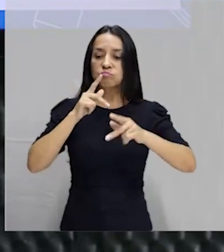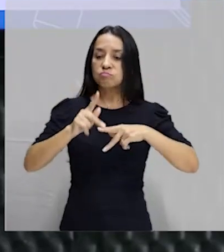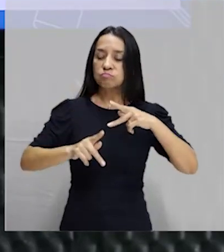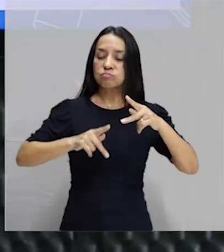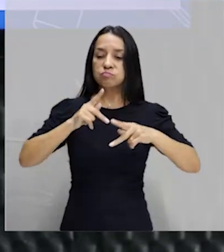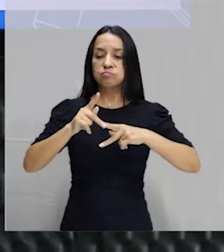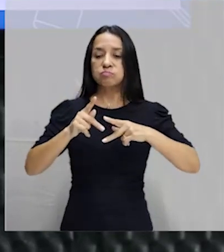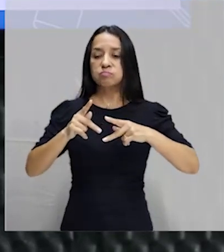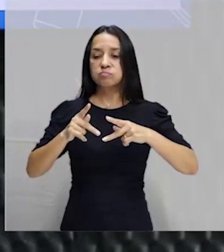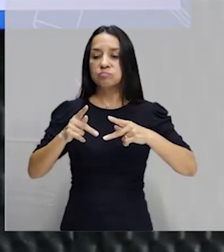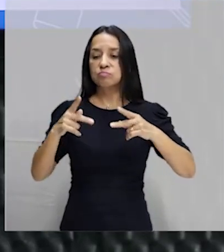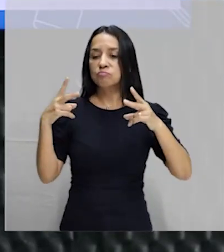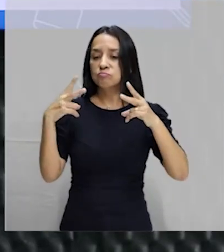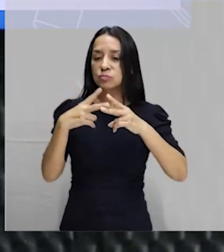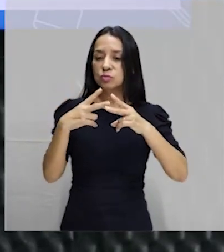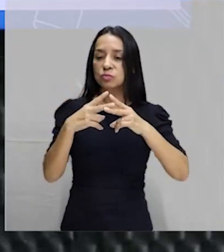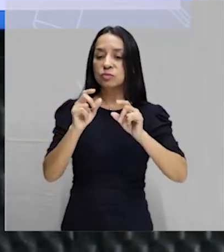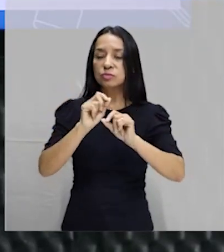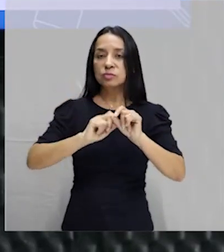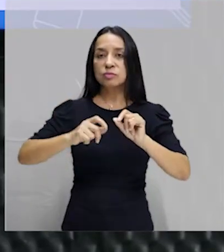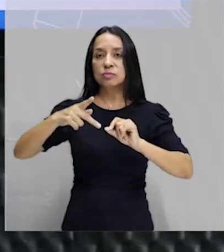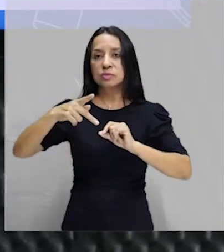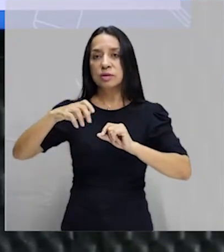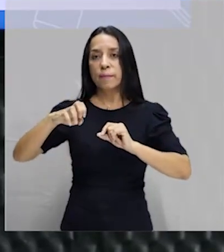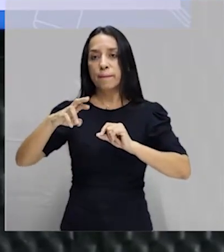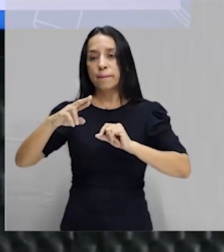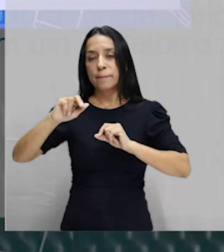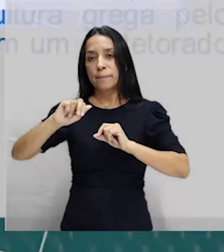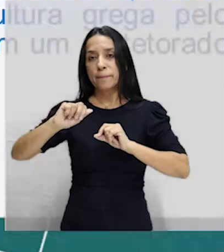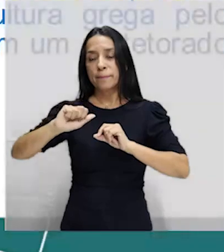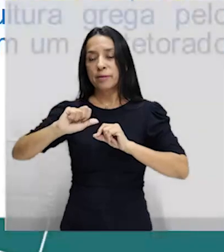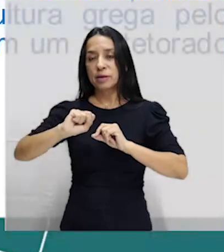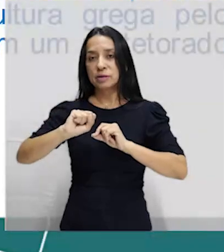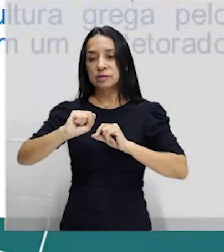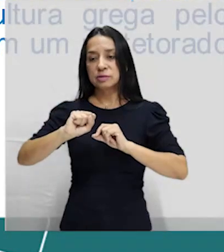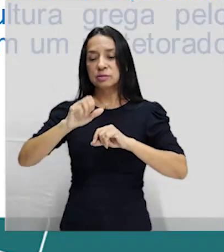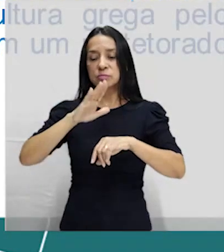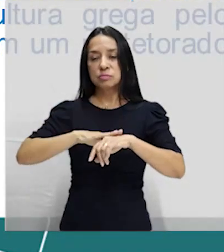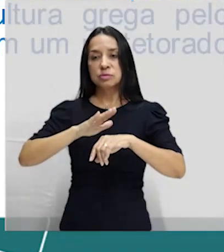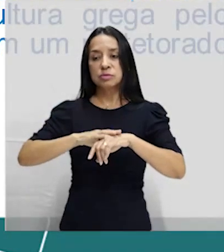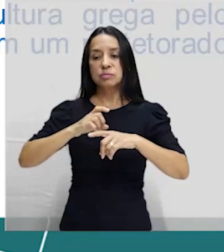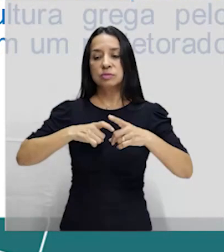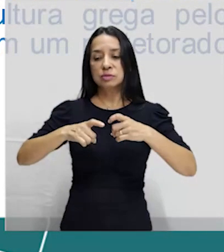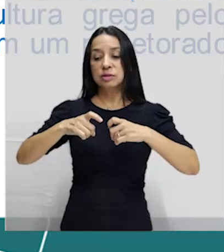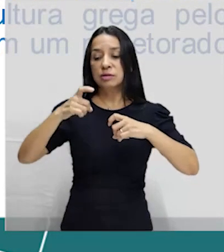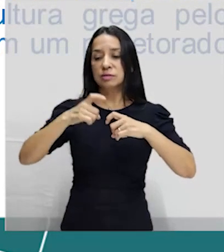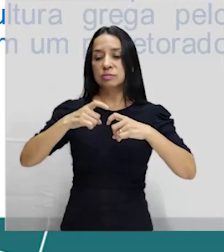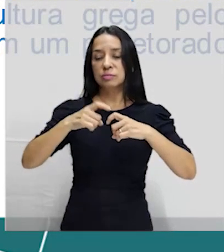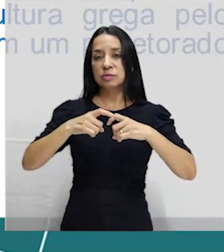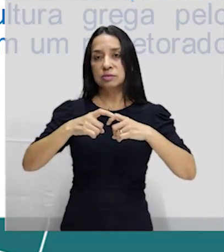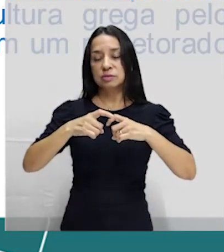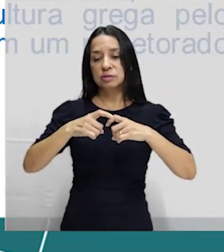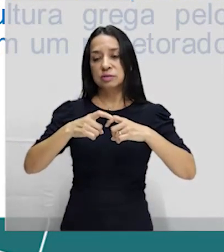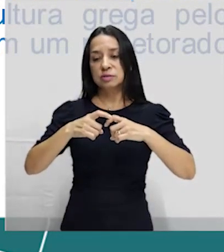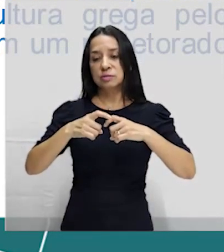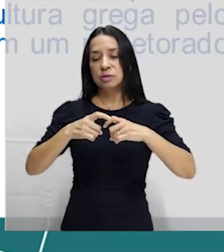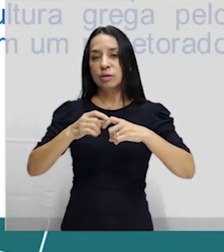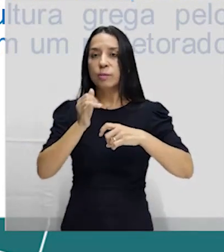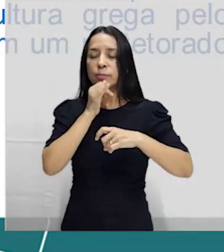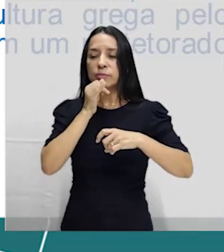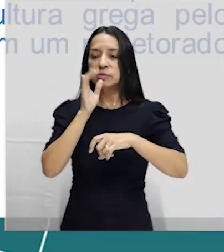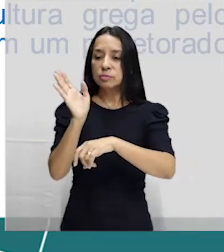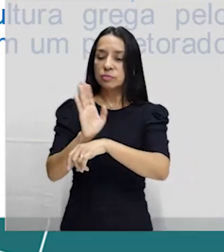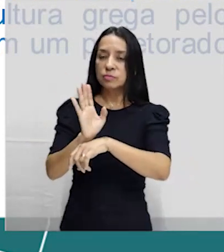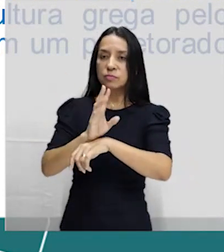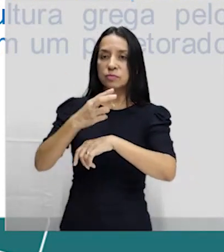em conflito com os persas, nas chamadas guerras médicas ou greco-persicas. Inclusive o filme 300